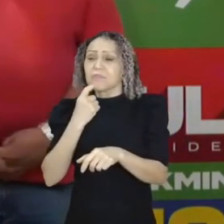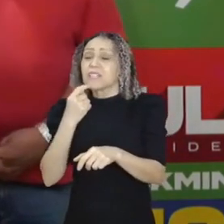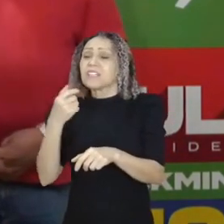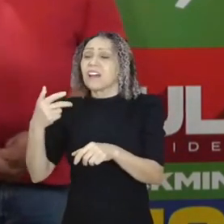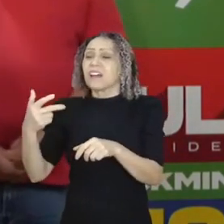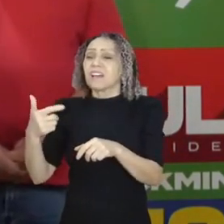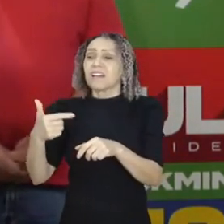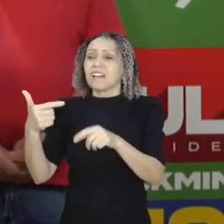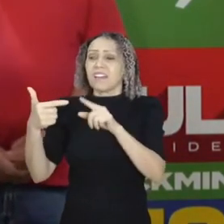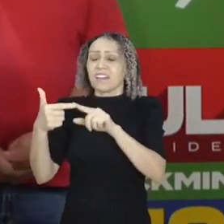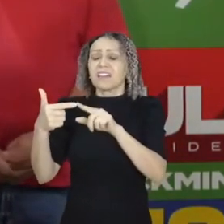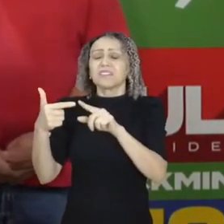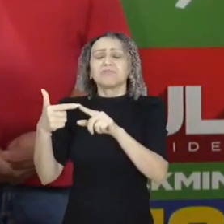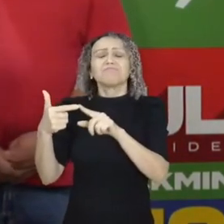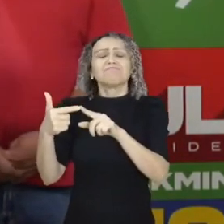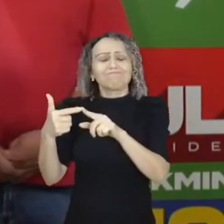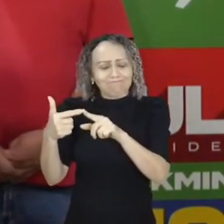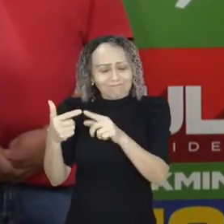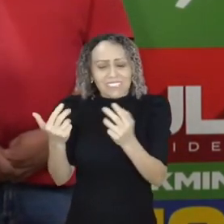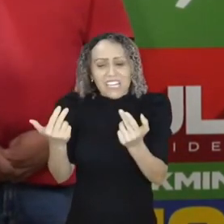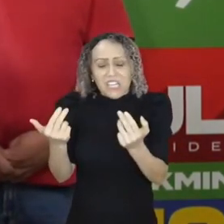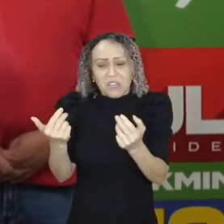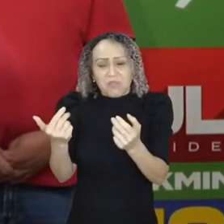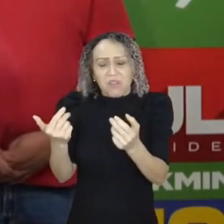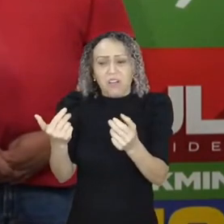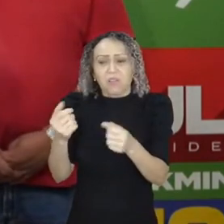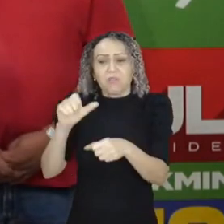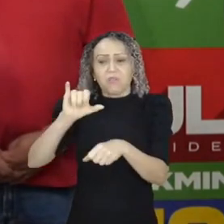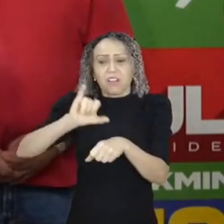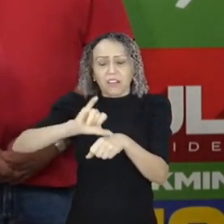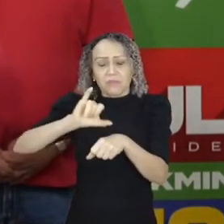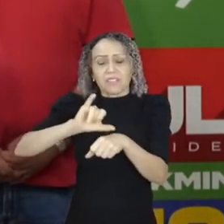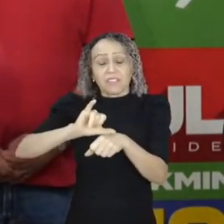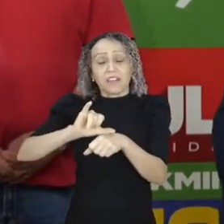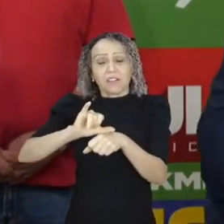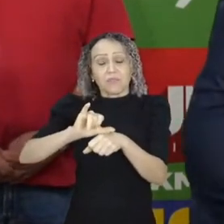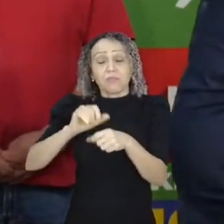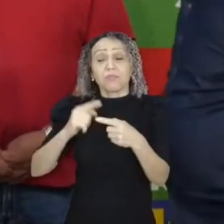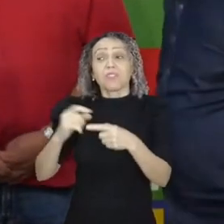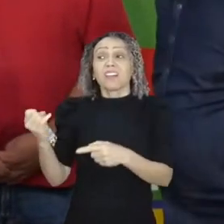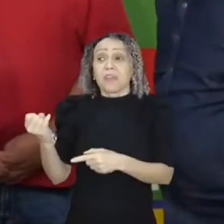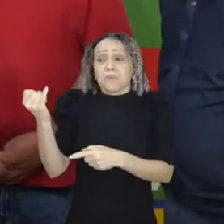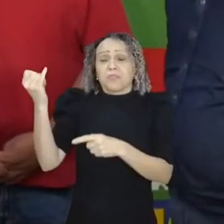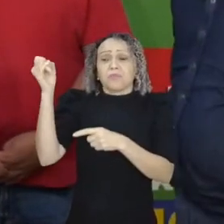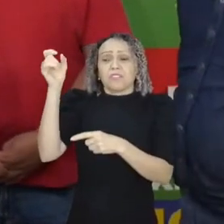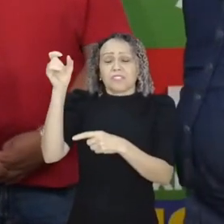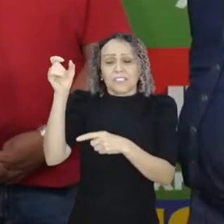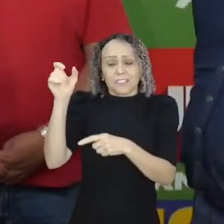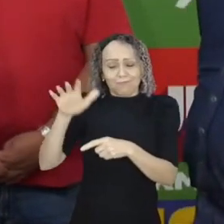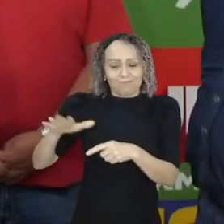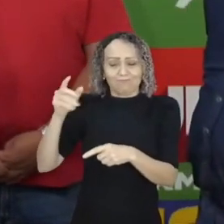né? Dada a importância dela. Quais são as propostas do meu adversário para Campinas? O que ele trouxe para cá?